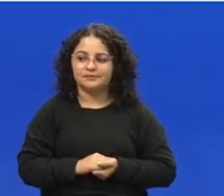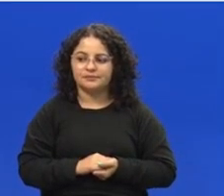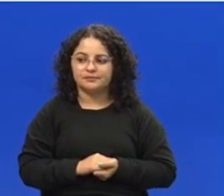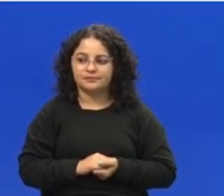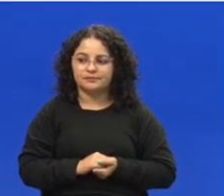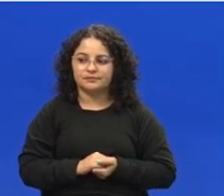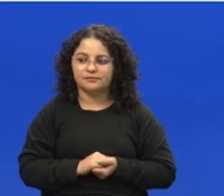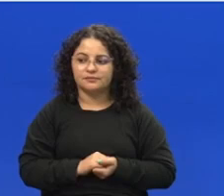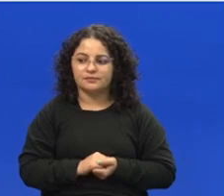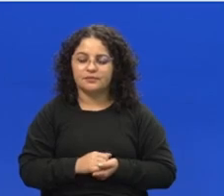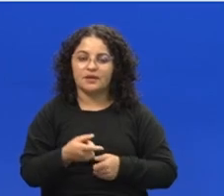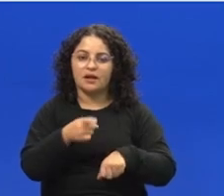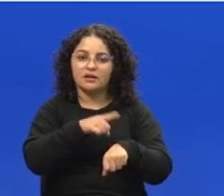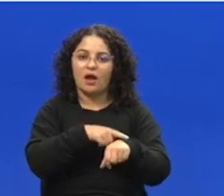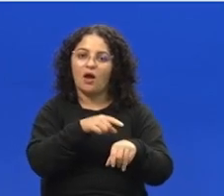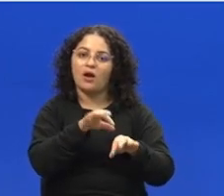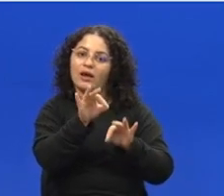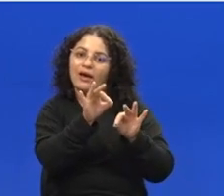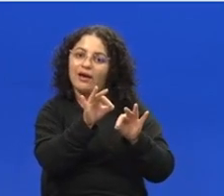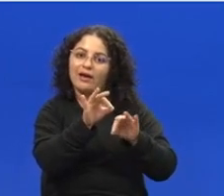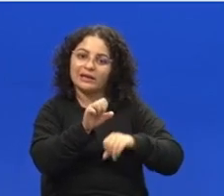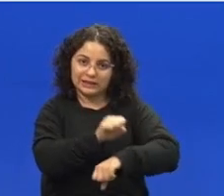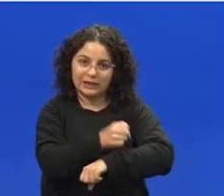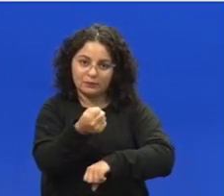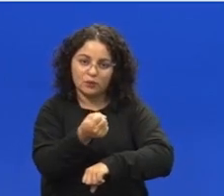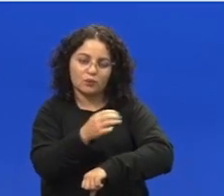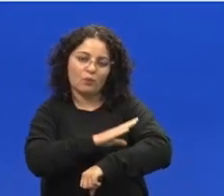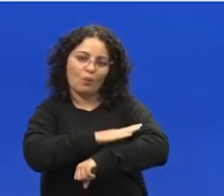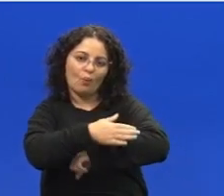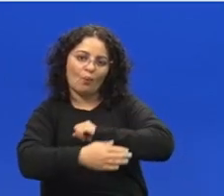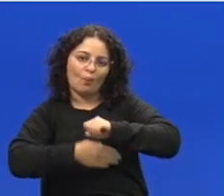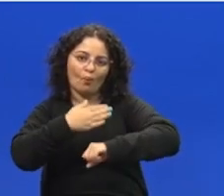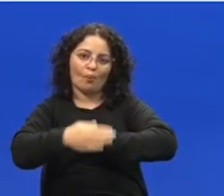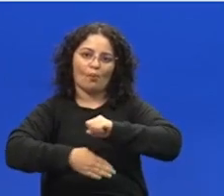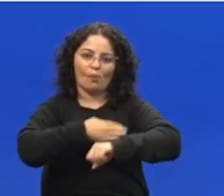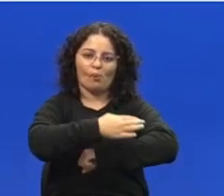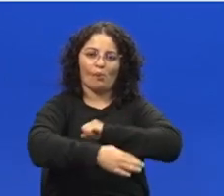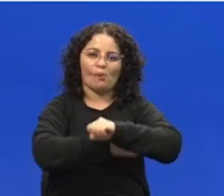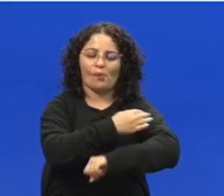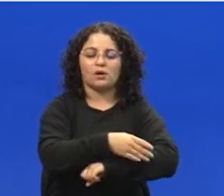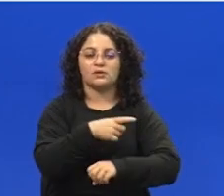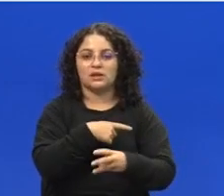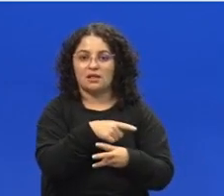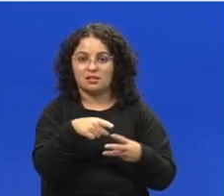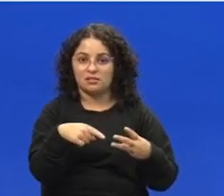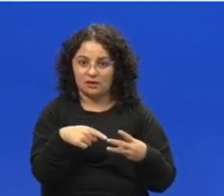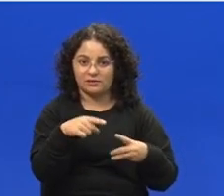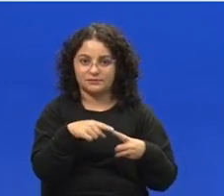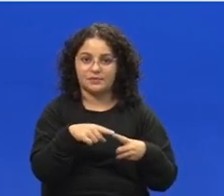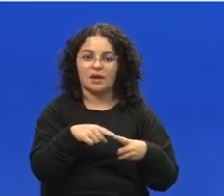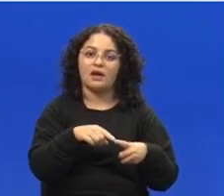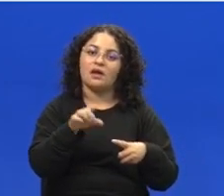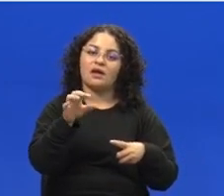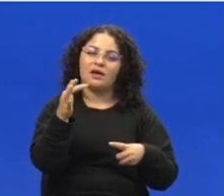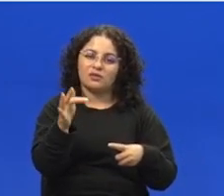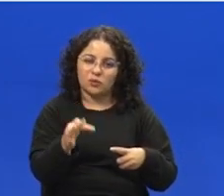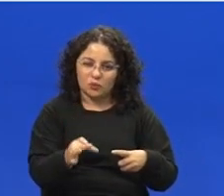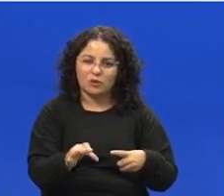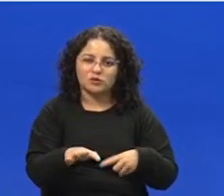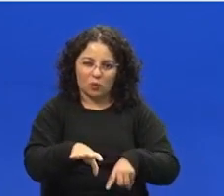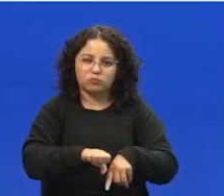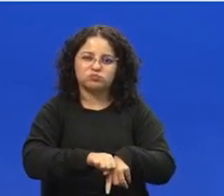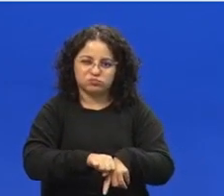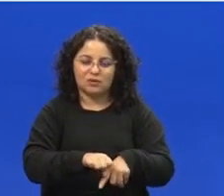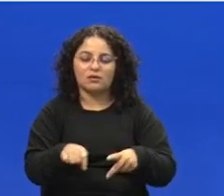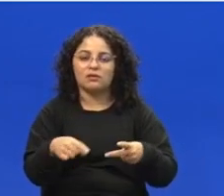No processo de reparo das fraturas, nós temos três fases, a fase inflamatória, a fase de reparo e a fase de remodelamento.